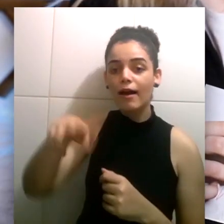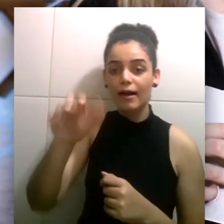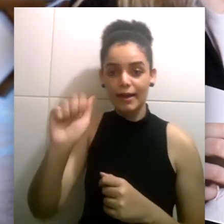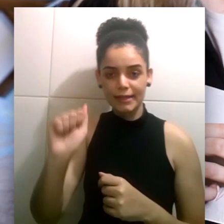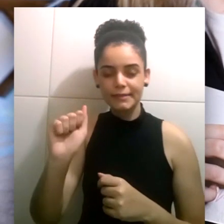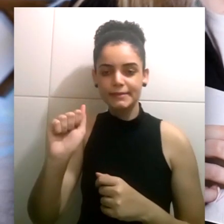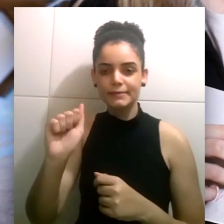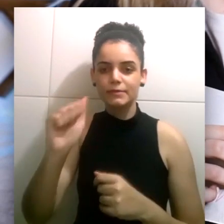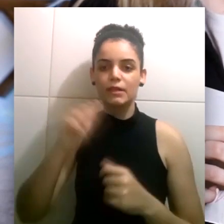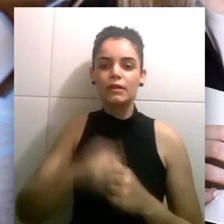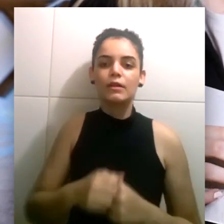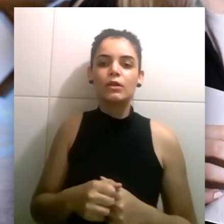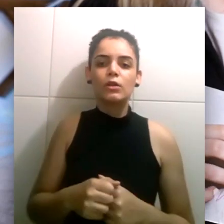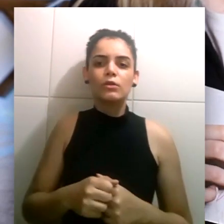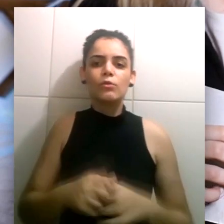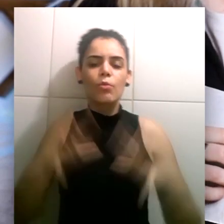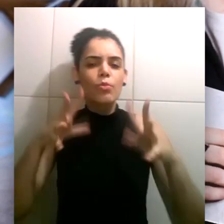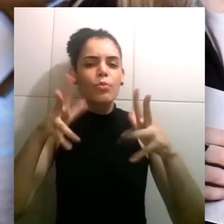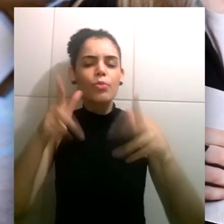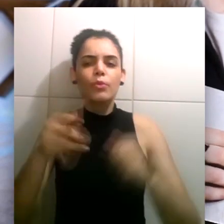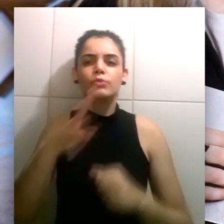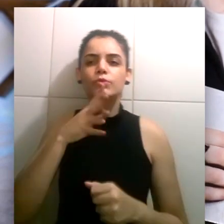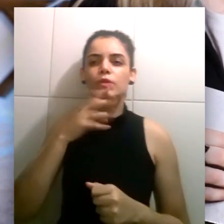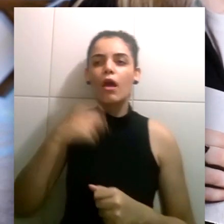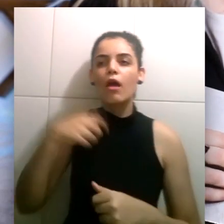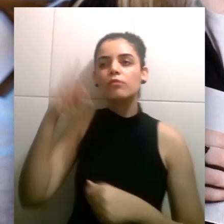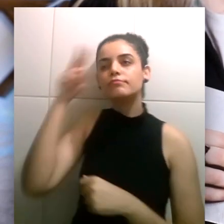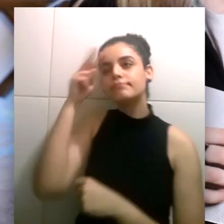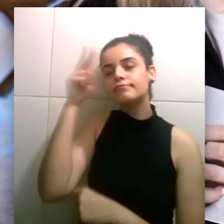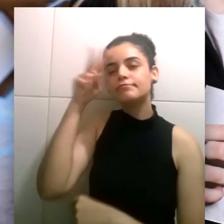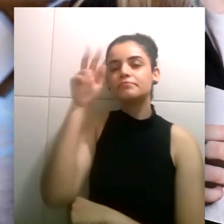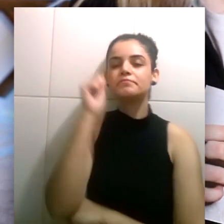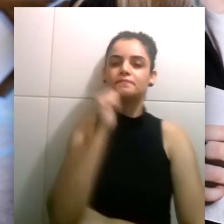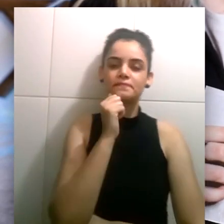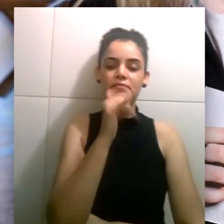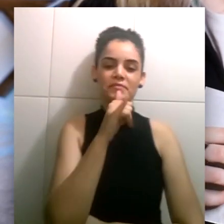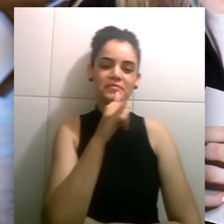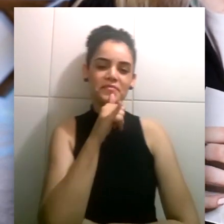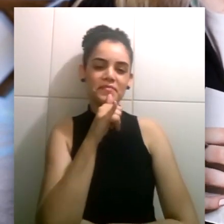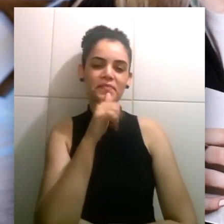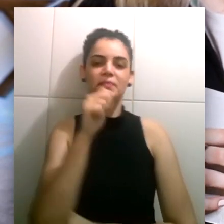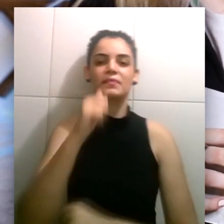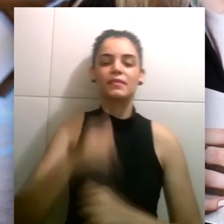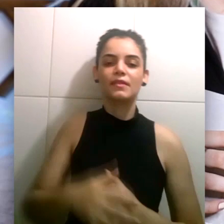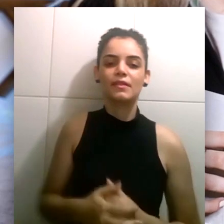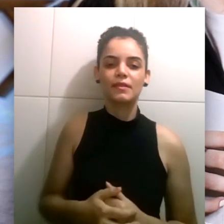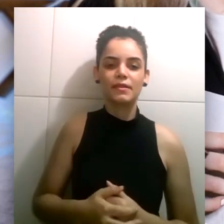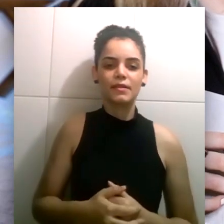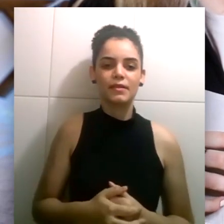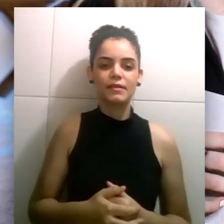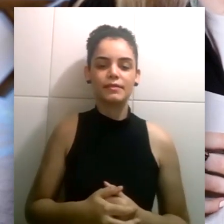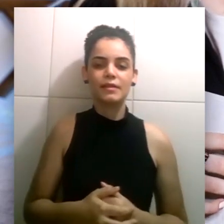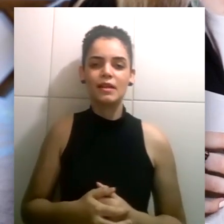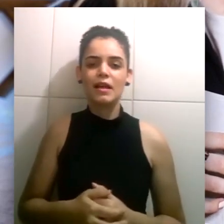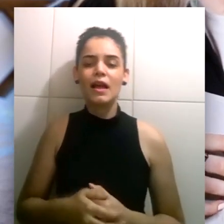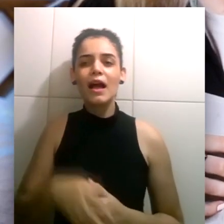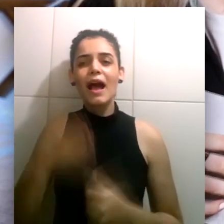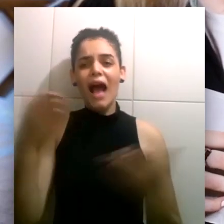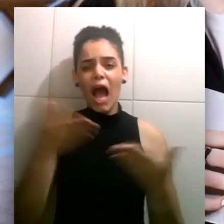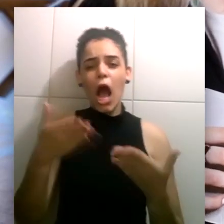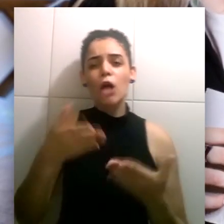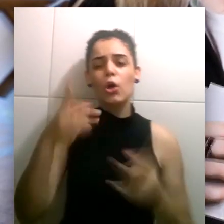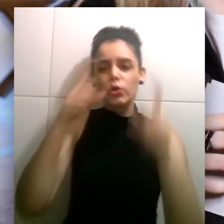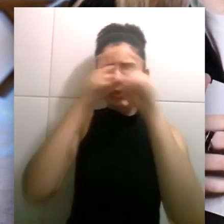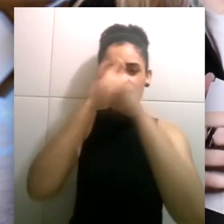conhece as partes que ela cantou espontâneas. Deixa eu tentar lembrar de alguma. Ah, não sei, assim, de cor não